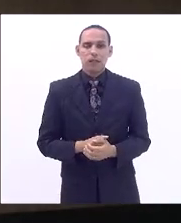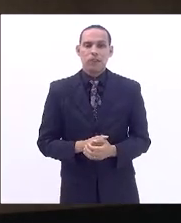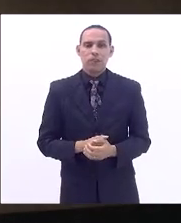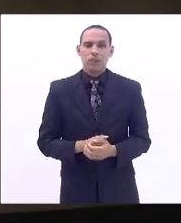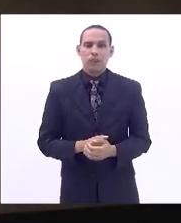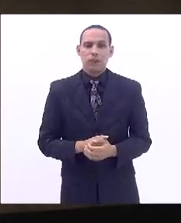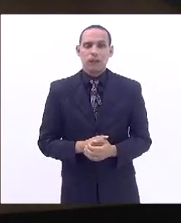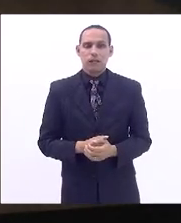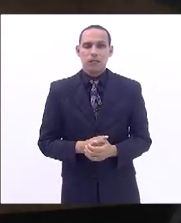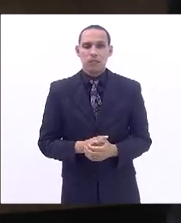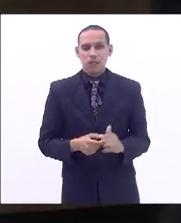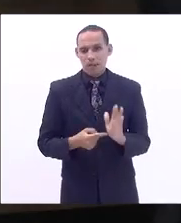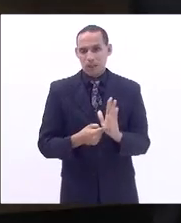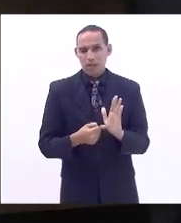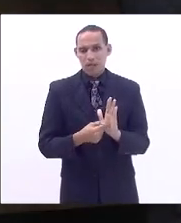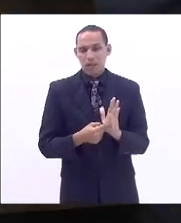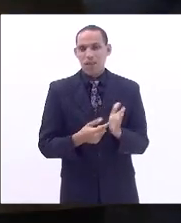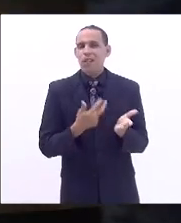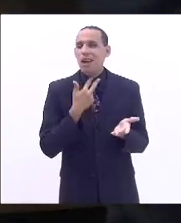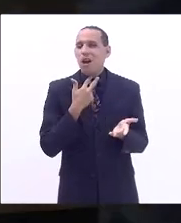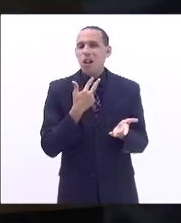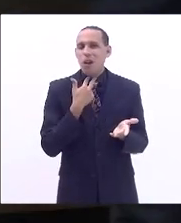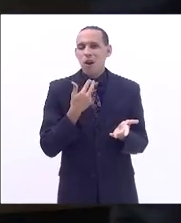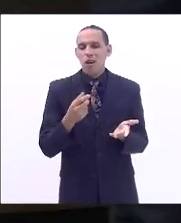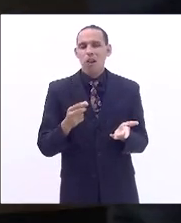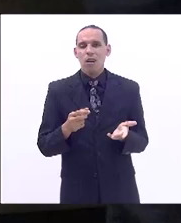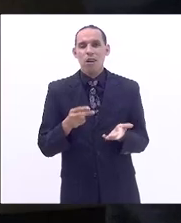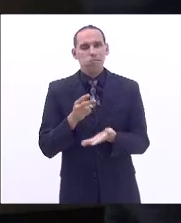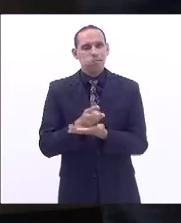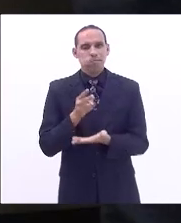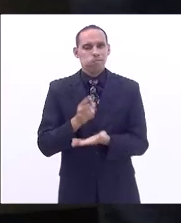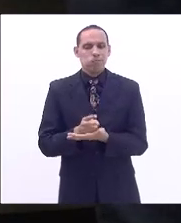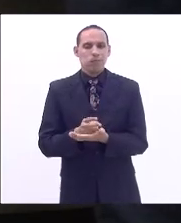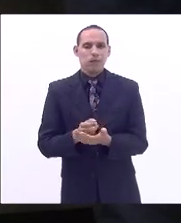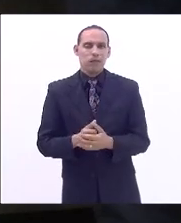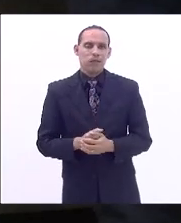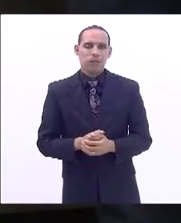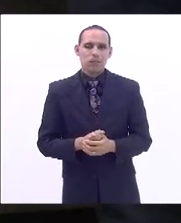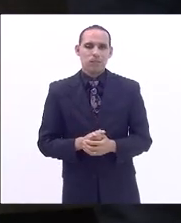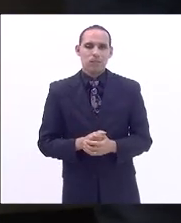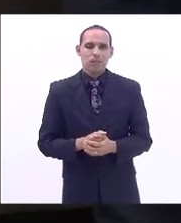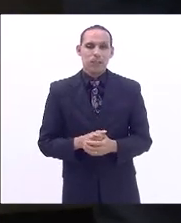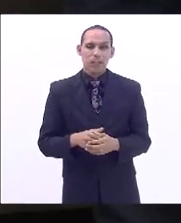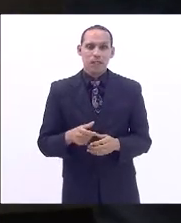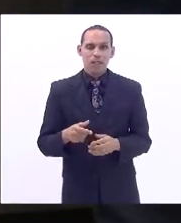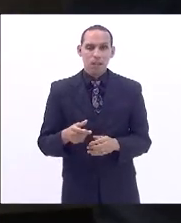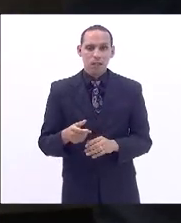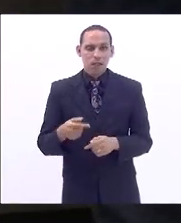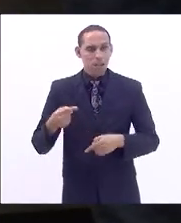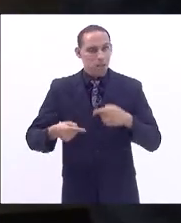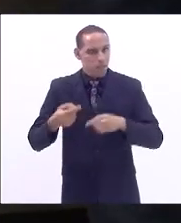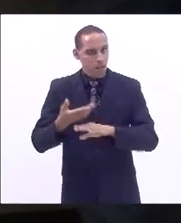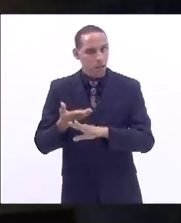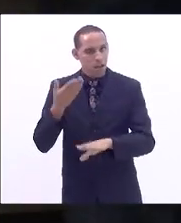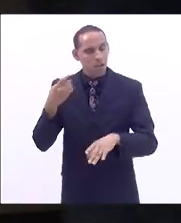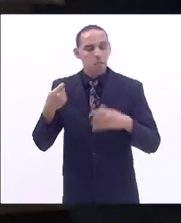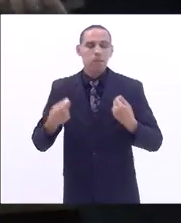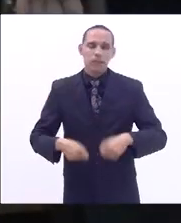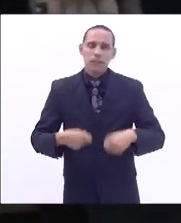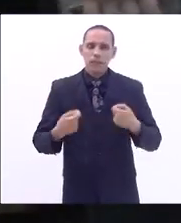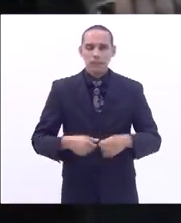ele não pode é ter continuidade sem esse debate é que fica